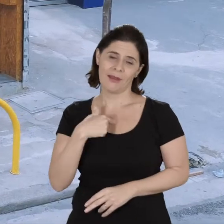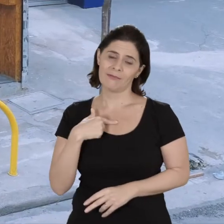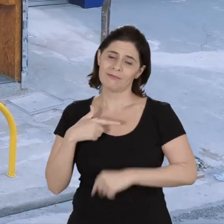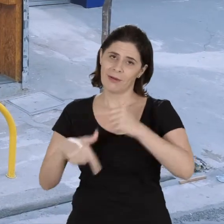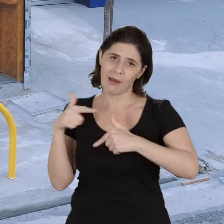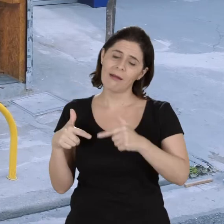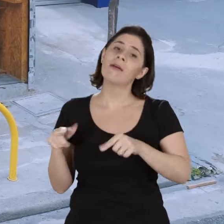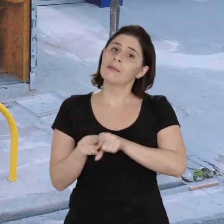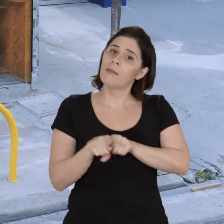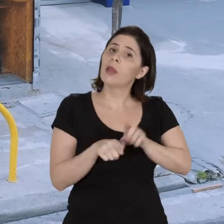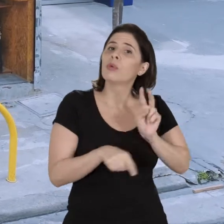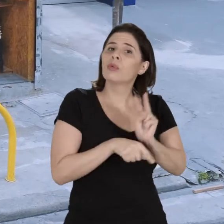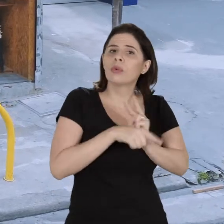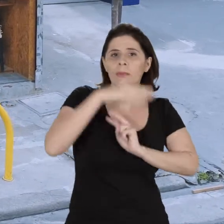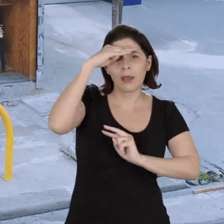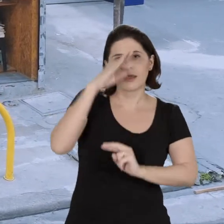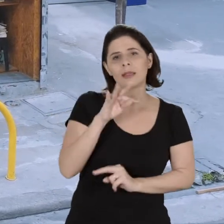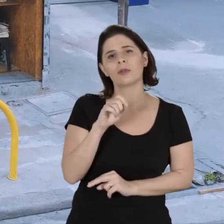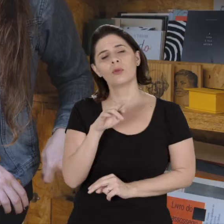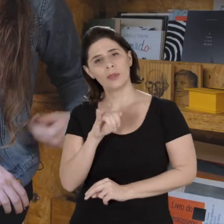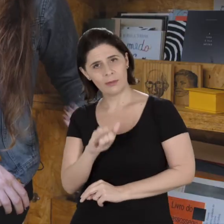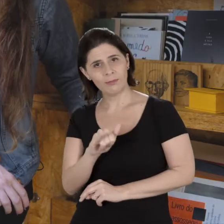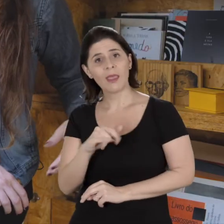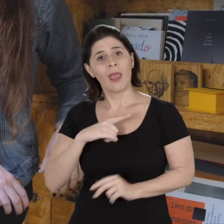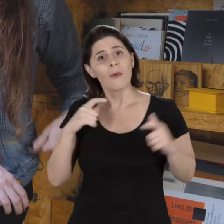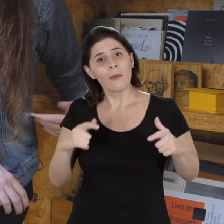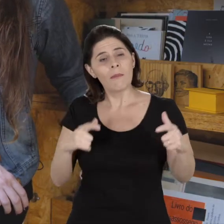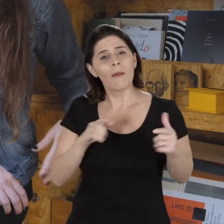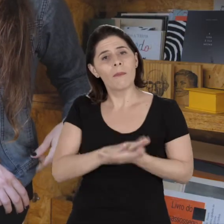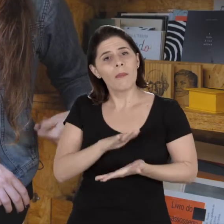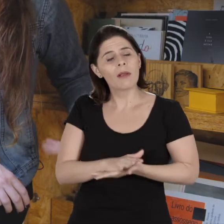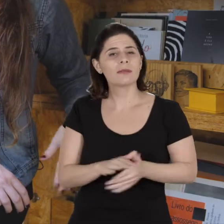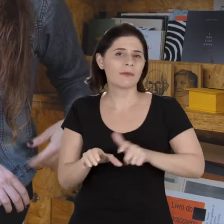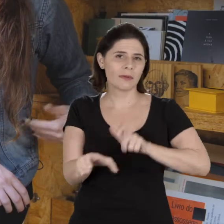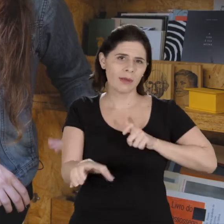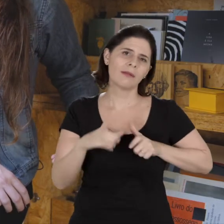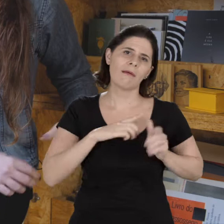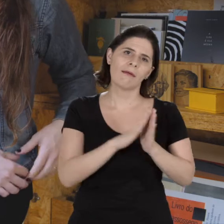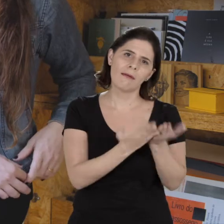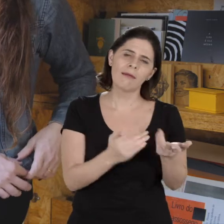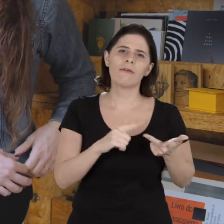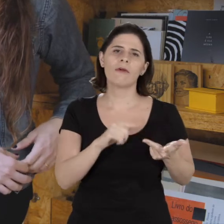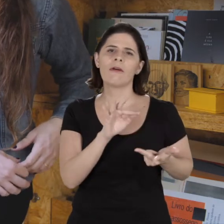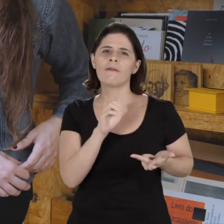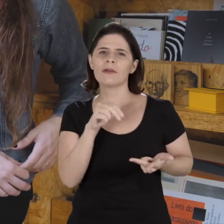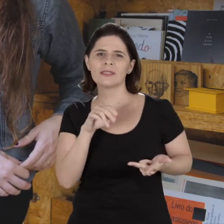um espaço de publicações independentes, então são livros, fanzines, jornais, revistas,